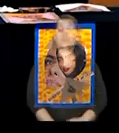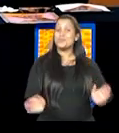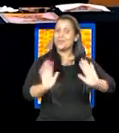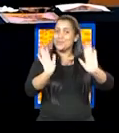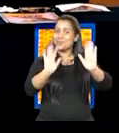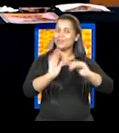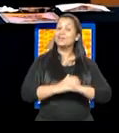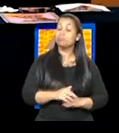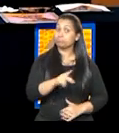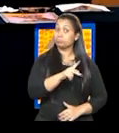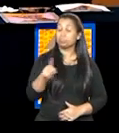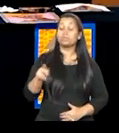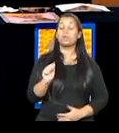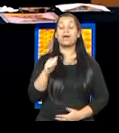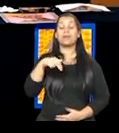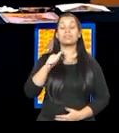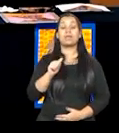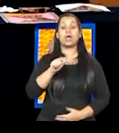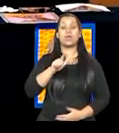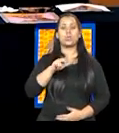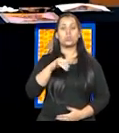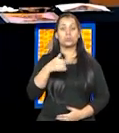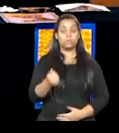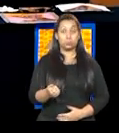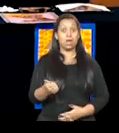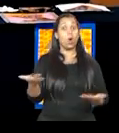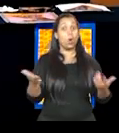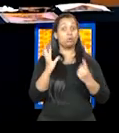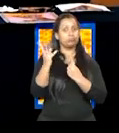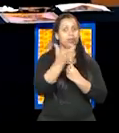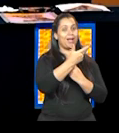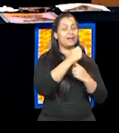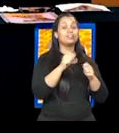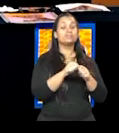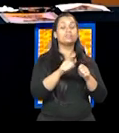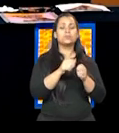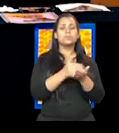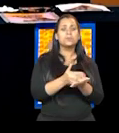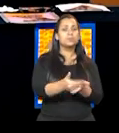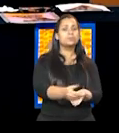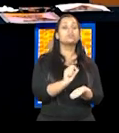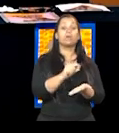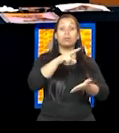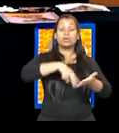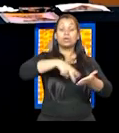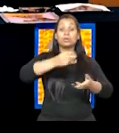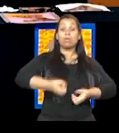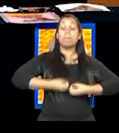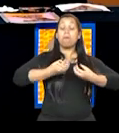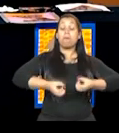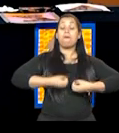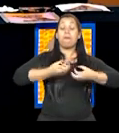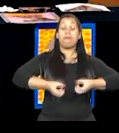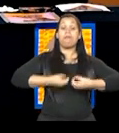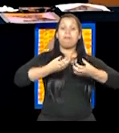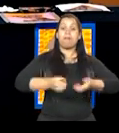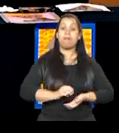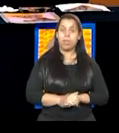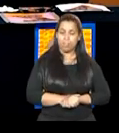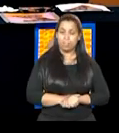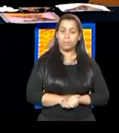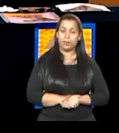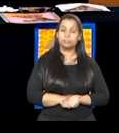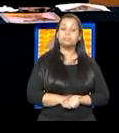Olá, turma, eu sou a professora Ana Lúcia e hoje no Fazendo Arte nós vamos iniciar com a leitura de um poema de Adriana